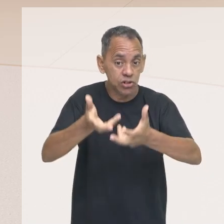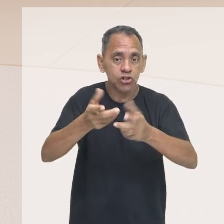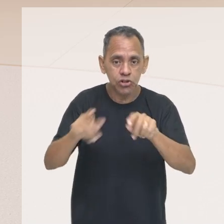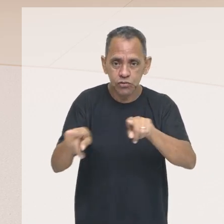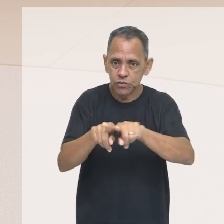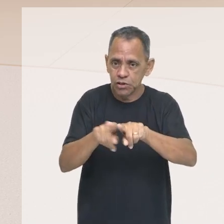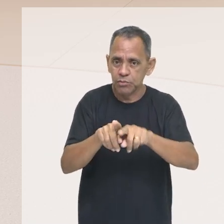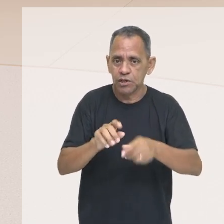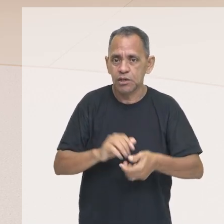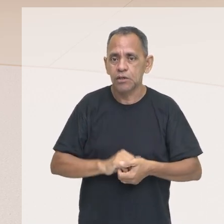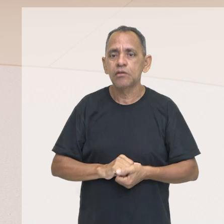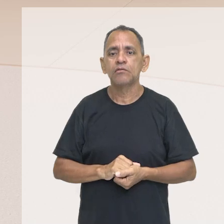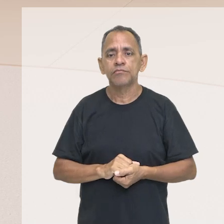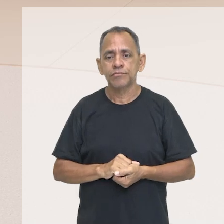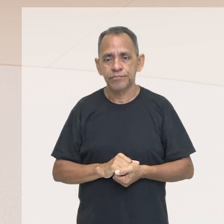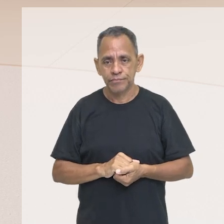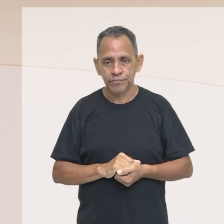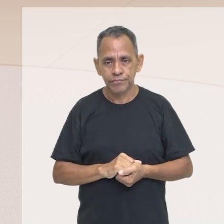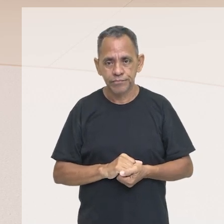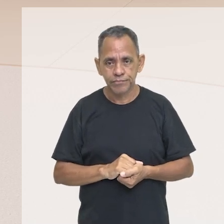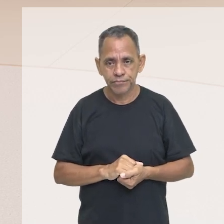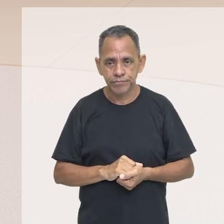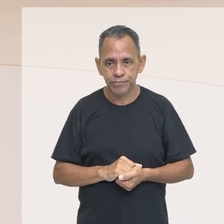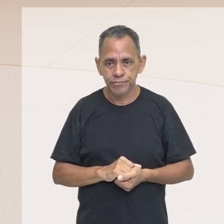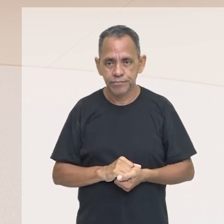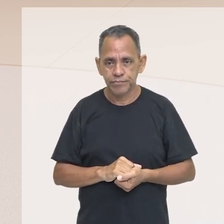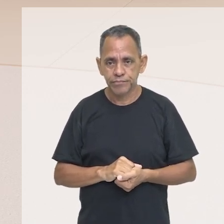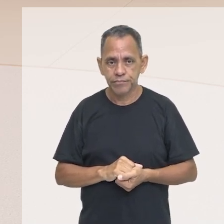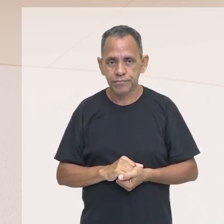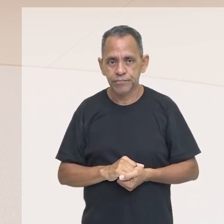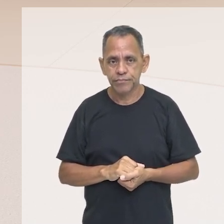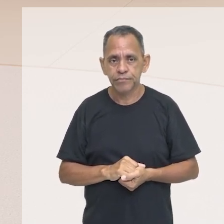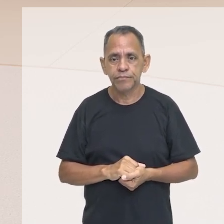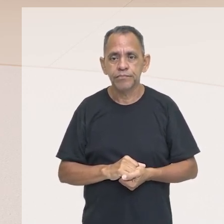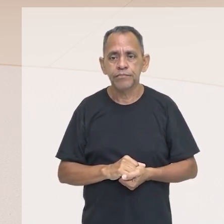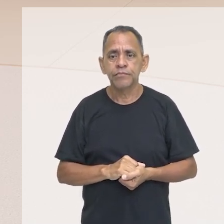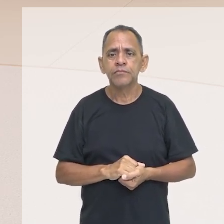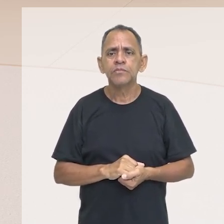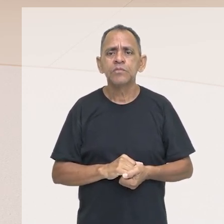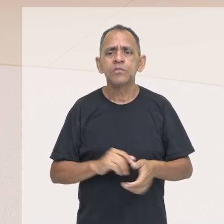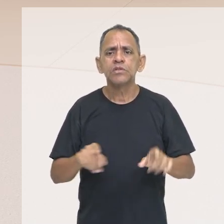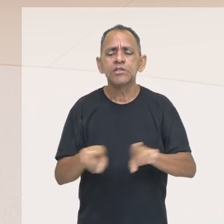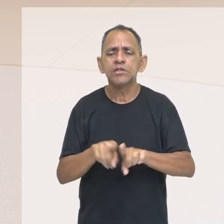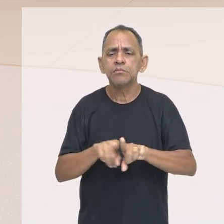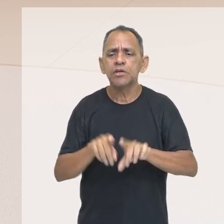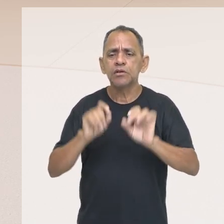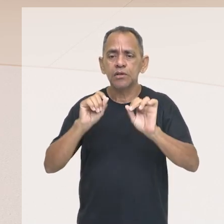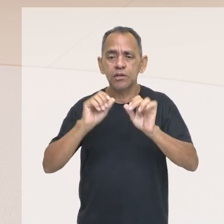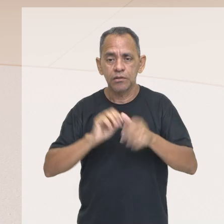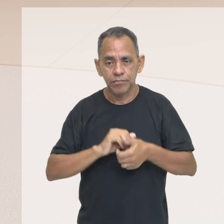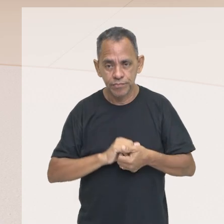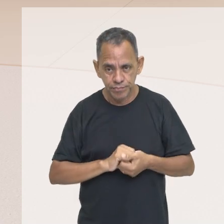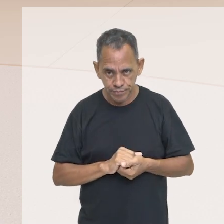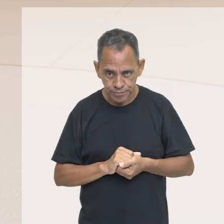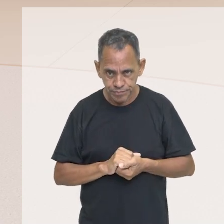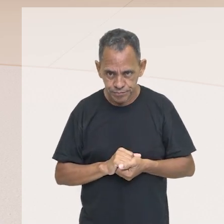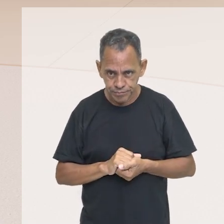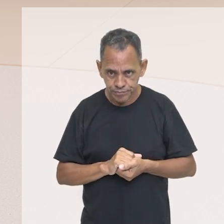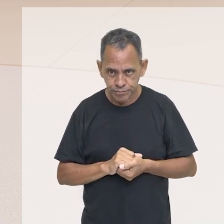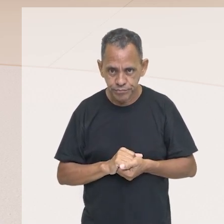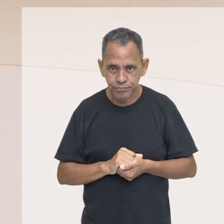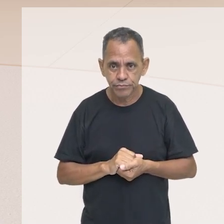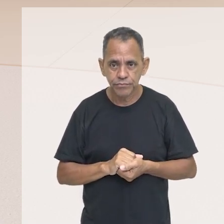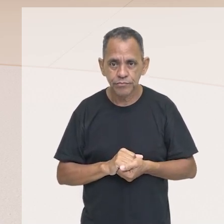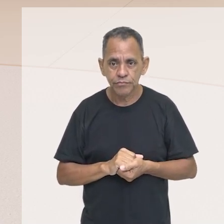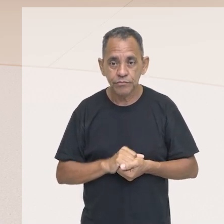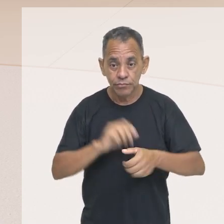industrialização vai trazer, tá bom? Olha só. E você tem também, né,